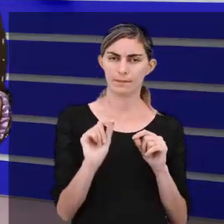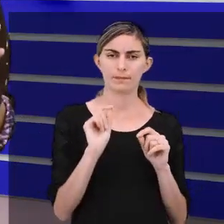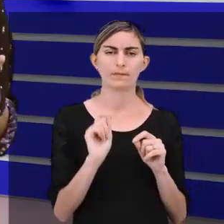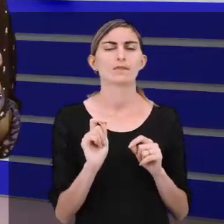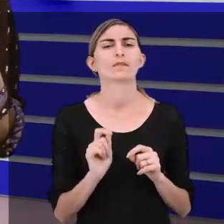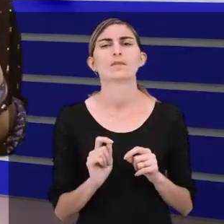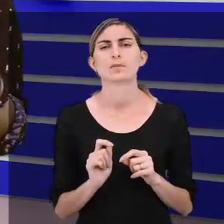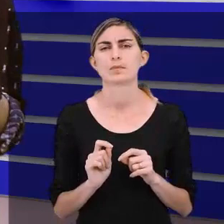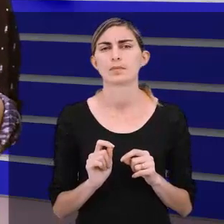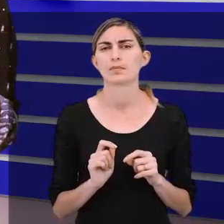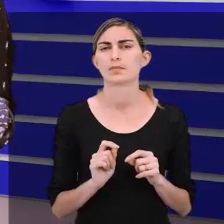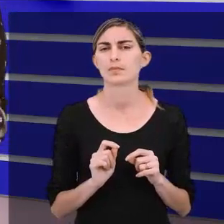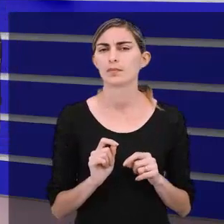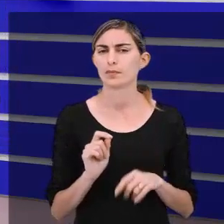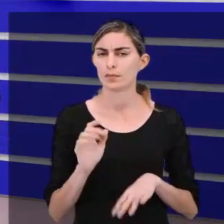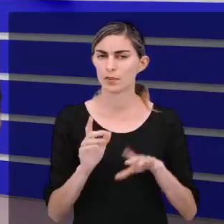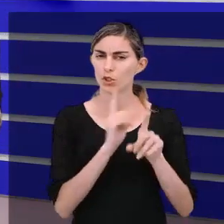que